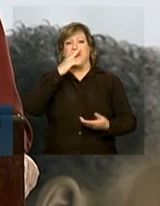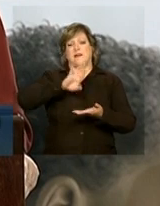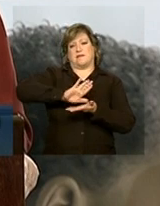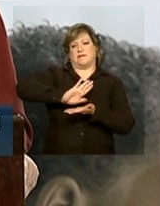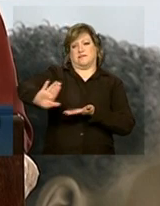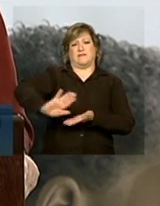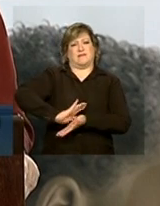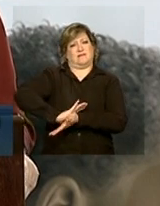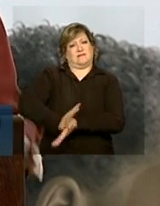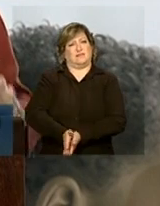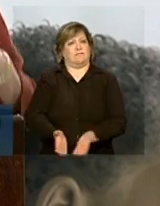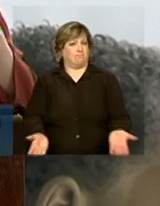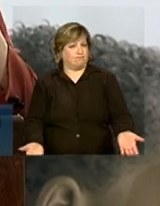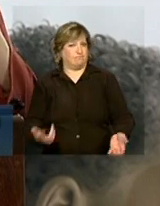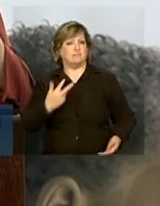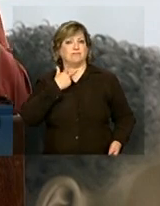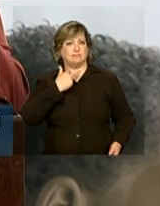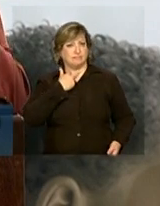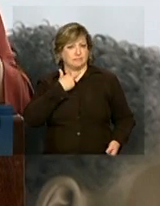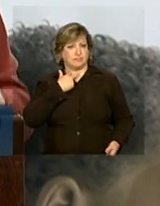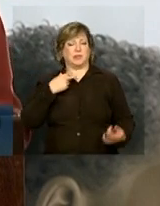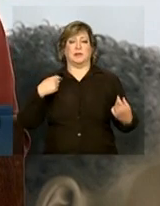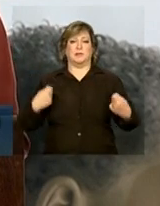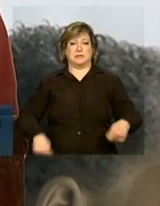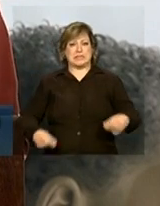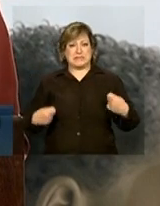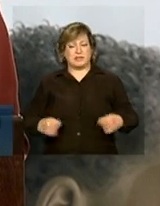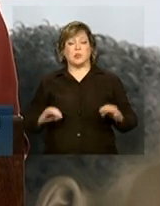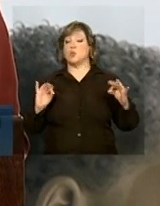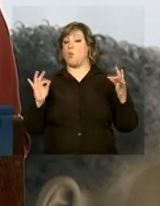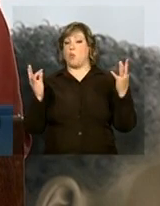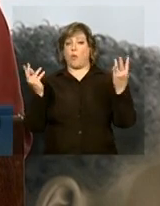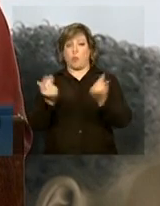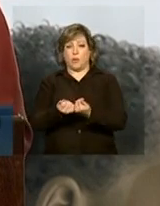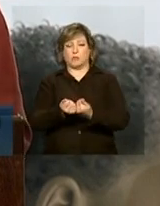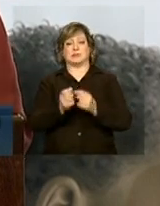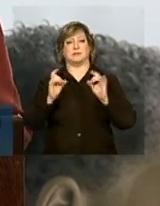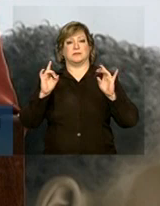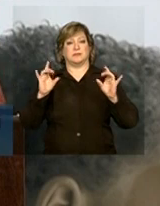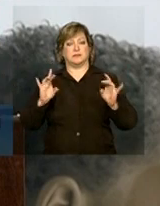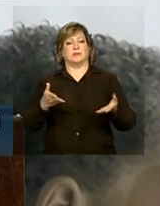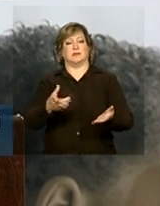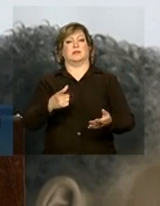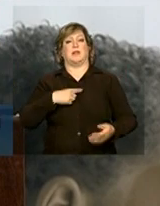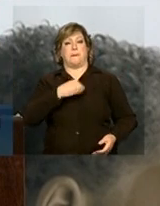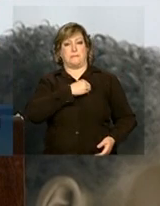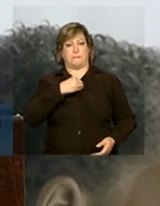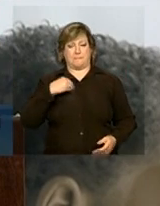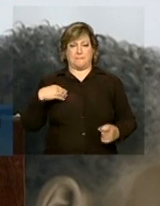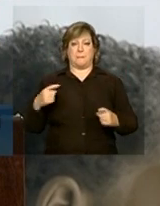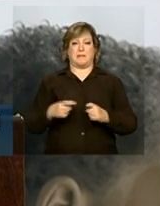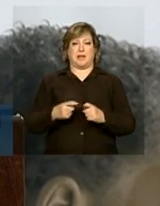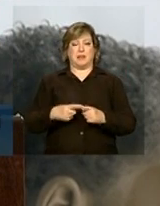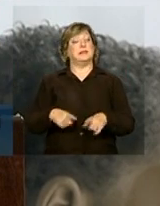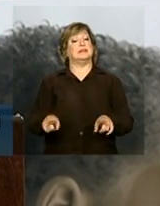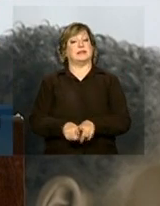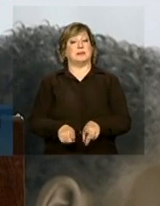condições de ter acesso a esse serviço público essencial. E também,